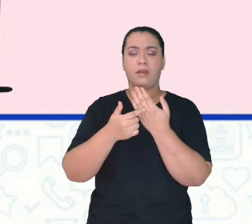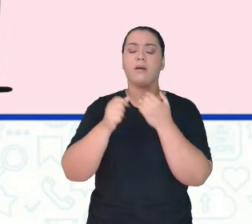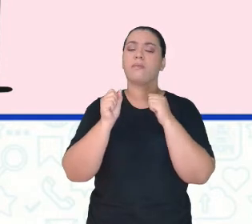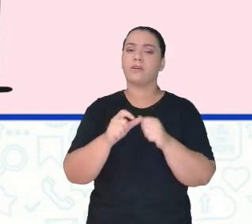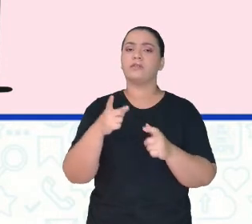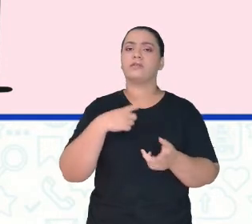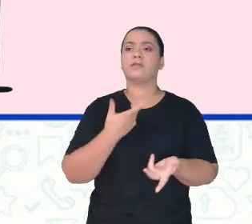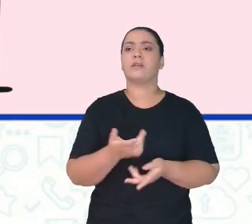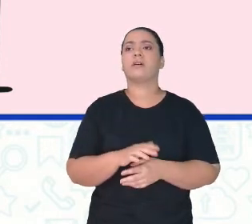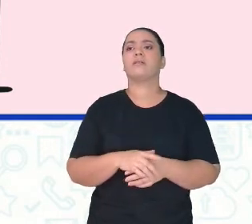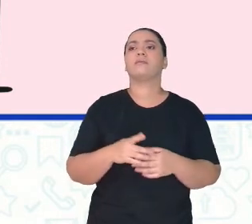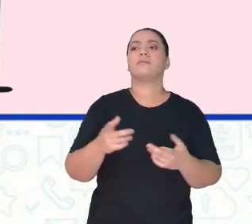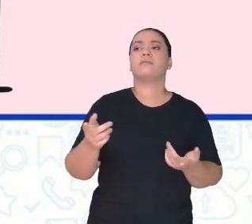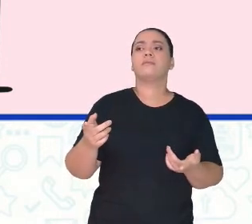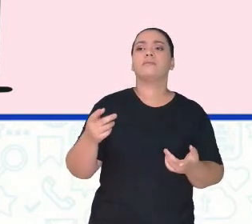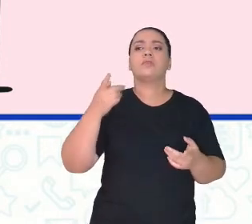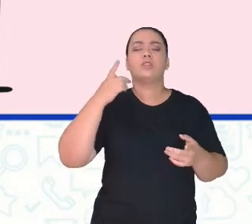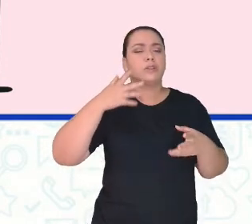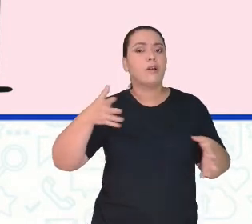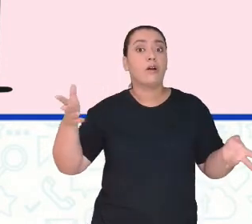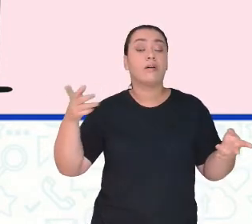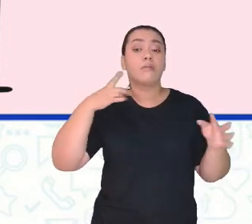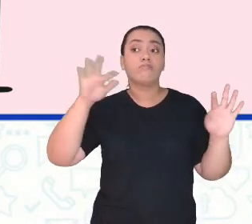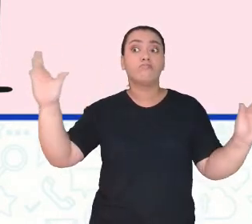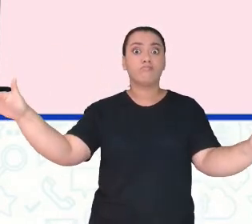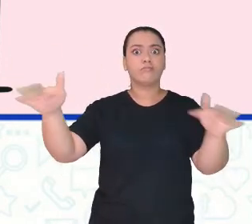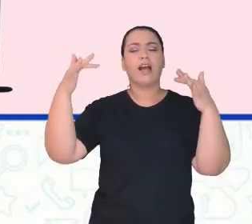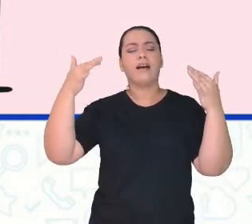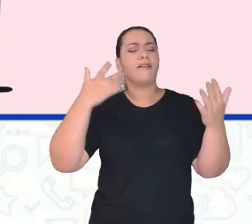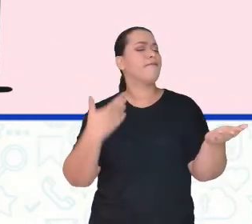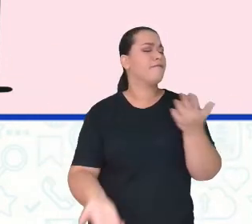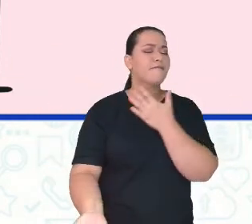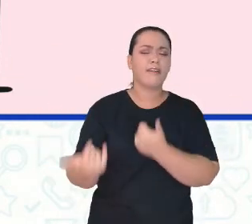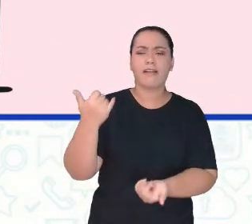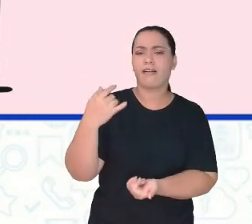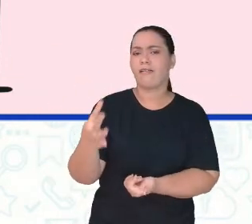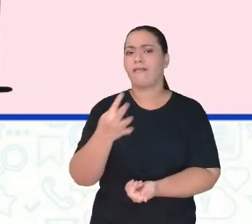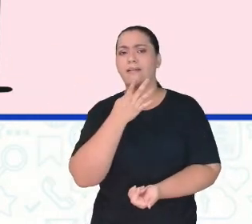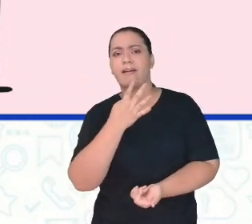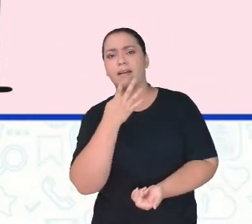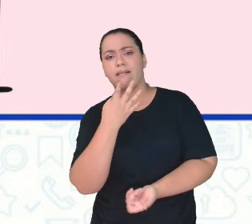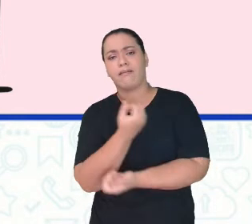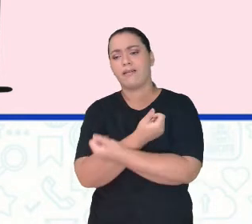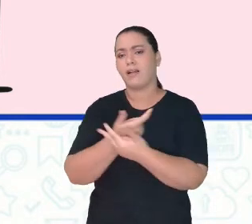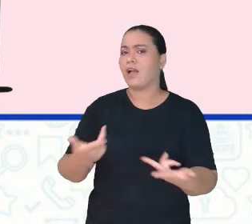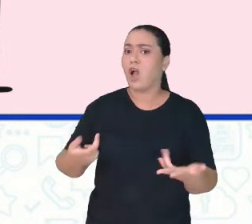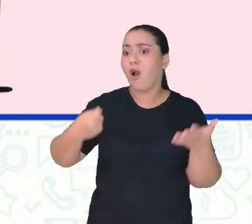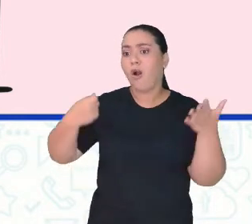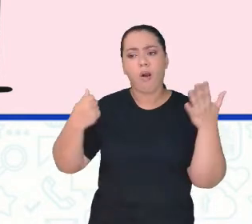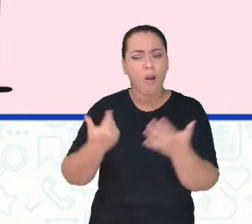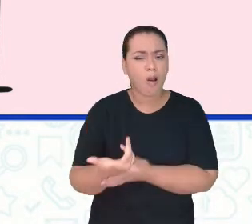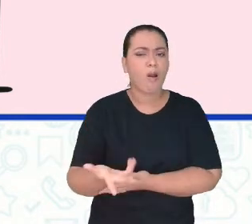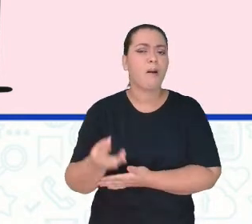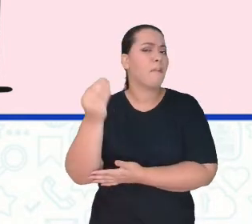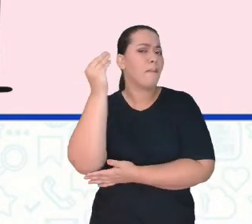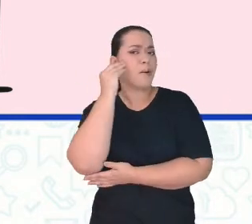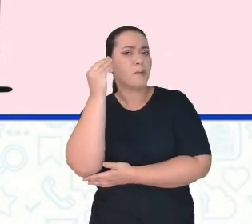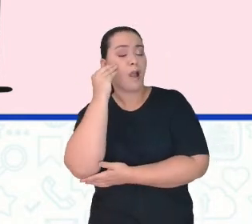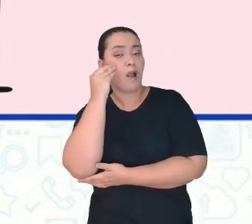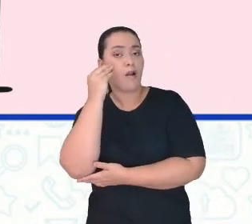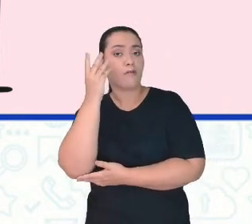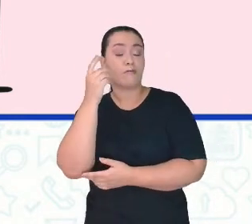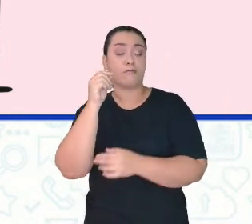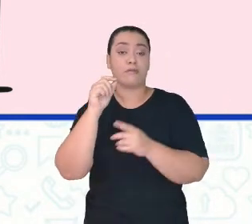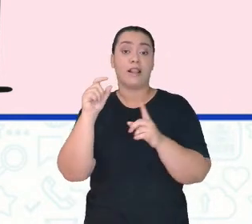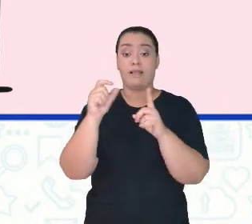uma chamada, ou seja, uma coisa para atrair, né? Venha, conheça, compre, experimente. Em